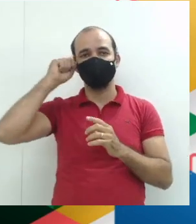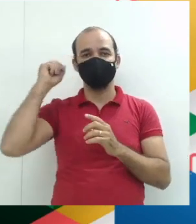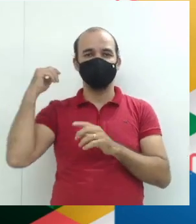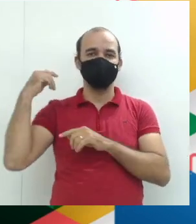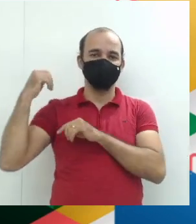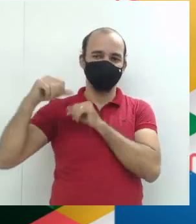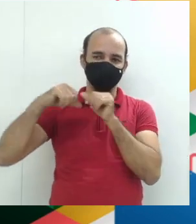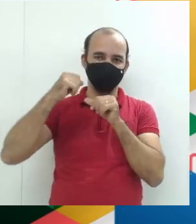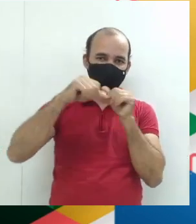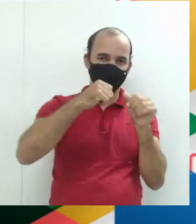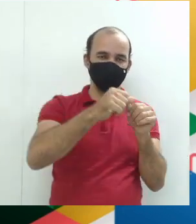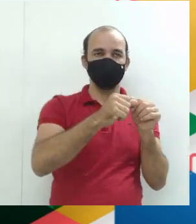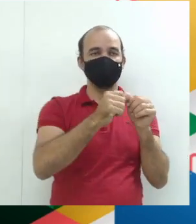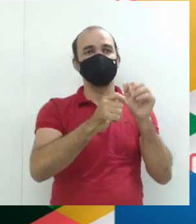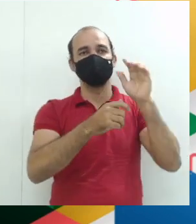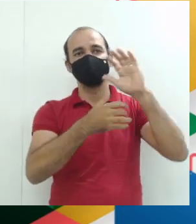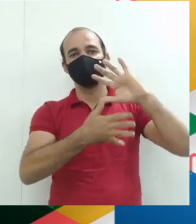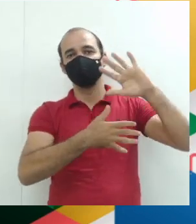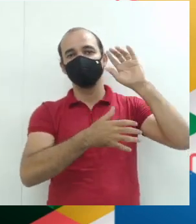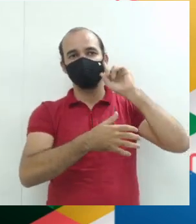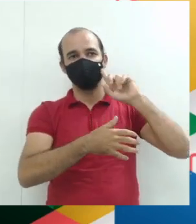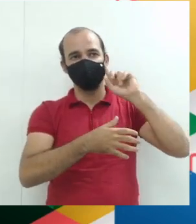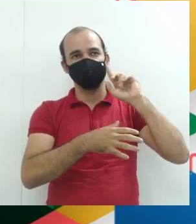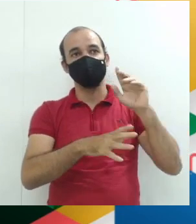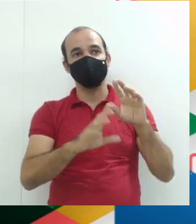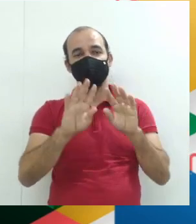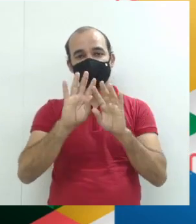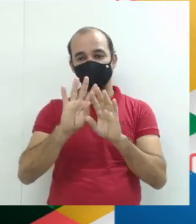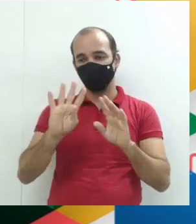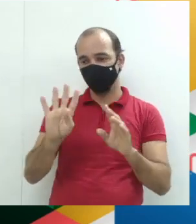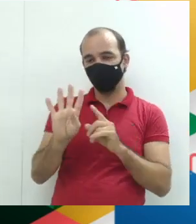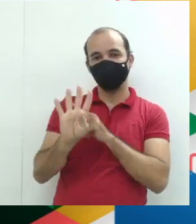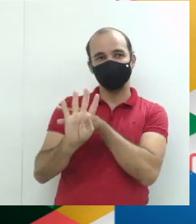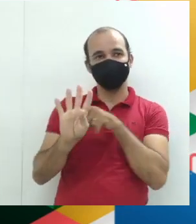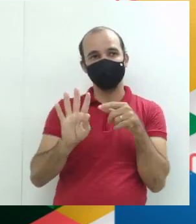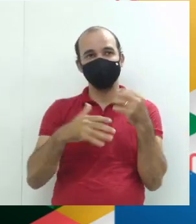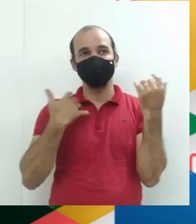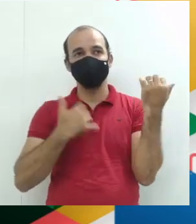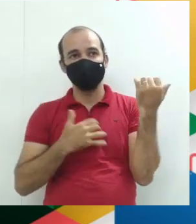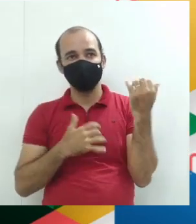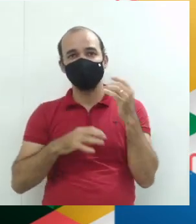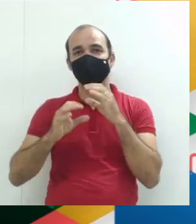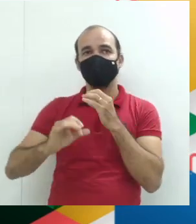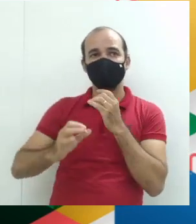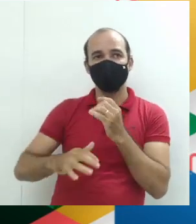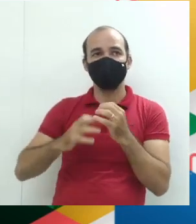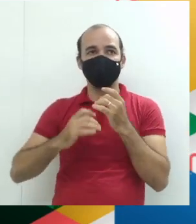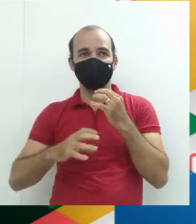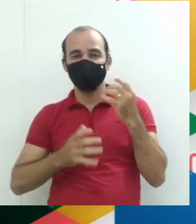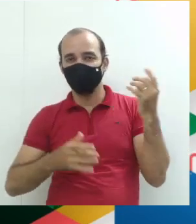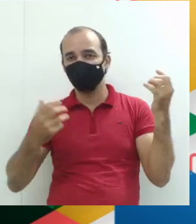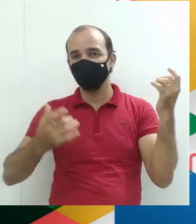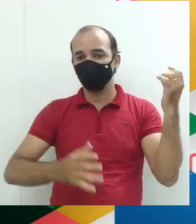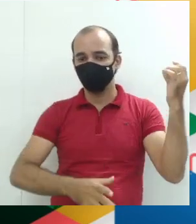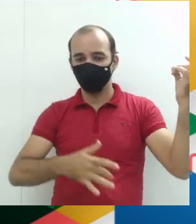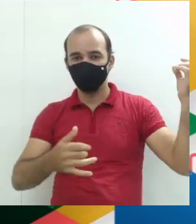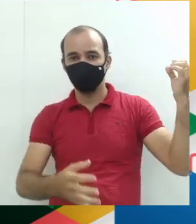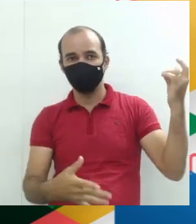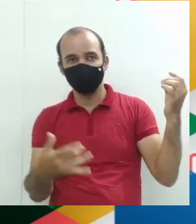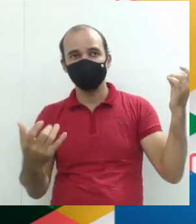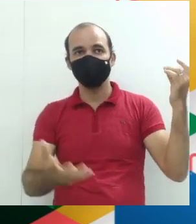lá nos Estados Unidos. Então aqui a gente tem uma foto, né, de um grupo de jazz tocando, o jazz que contava